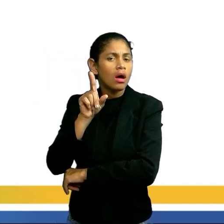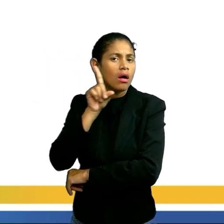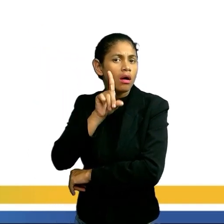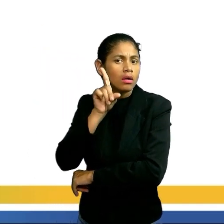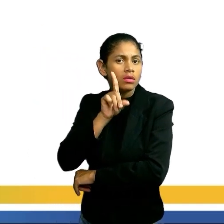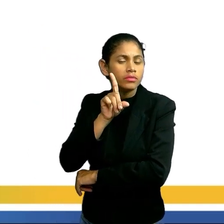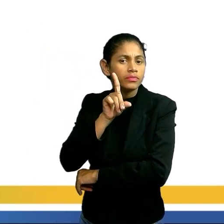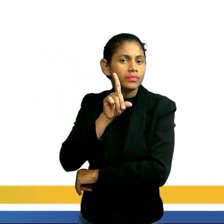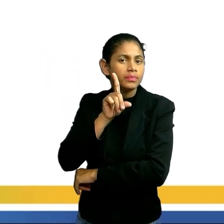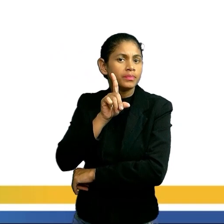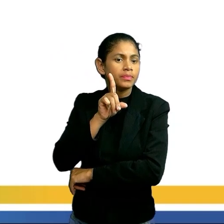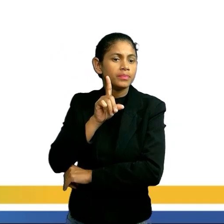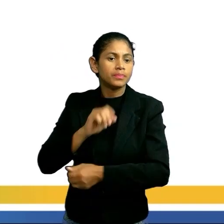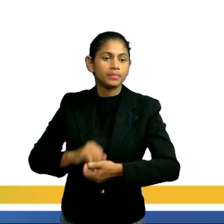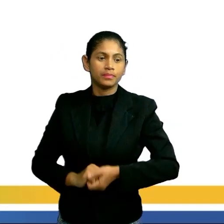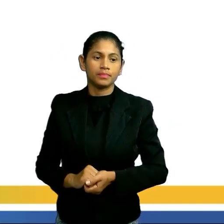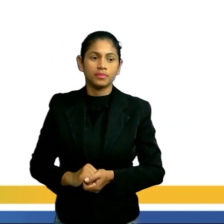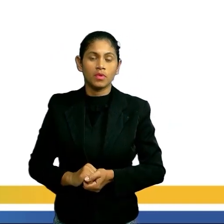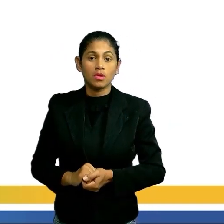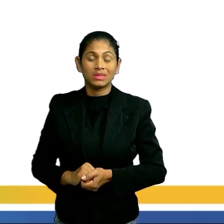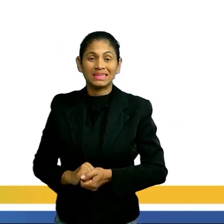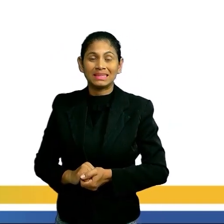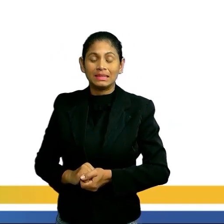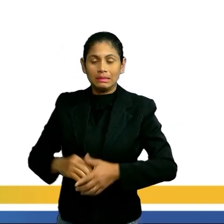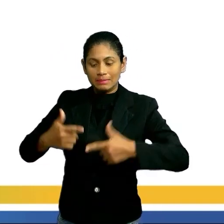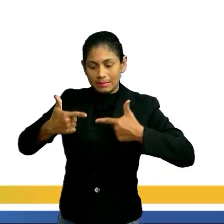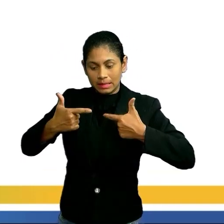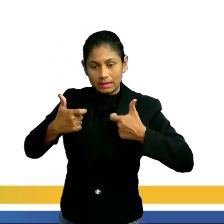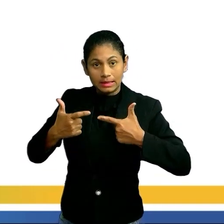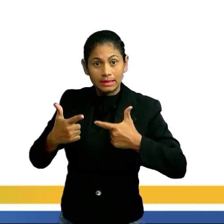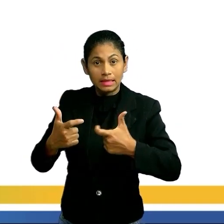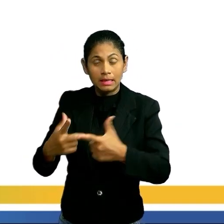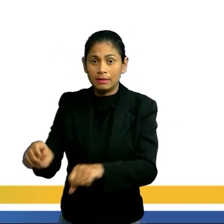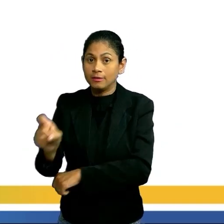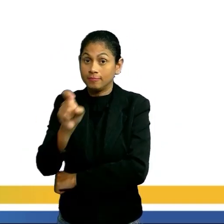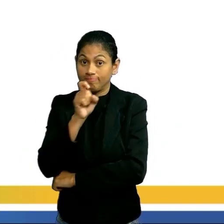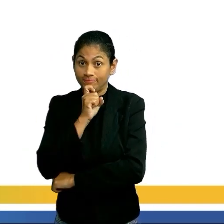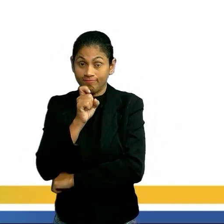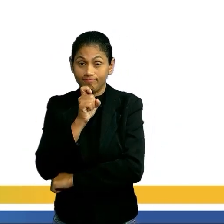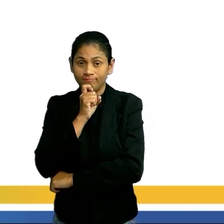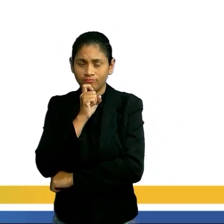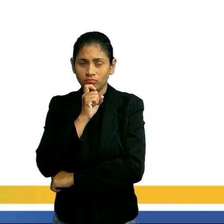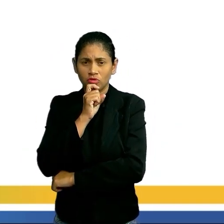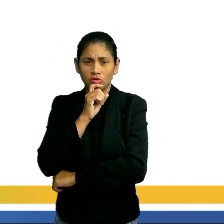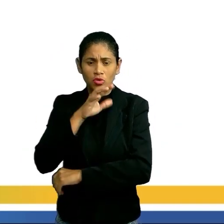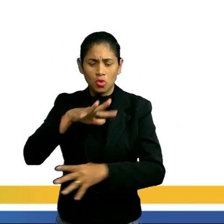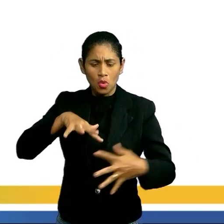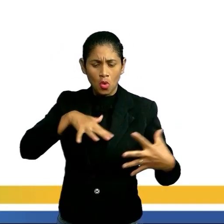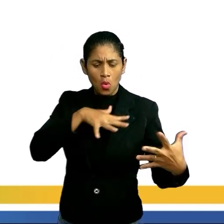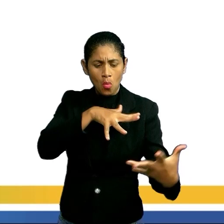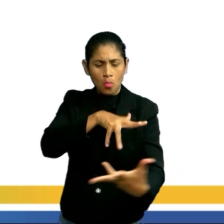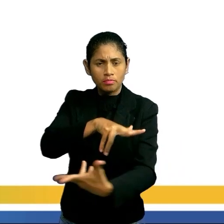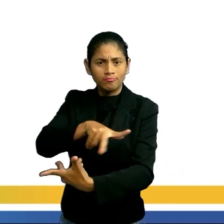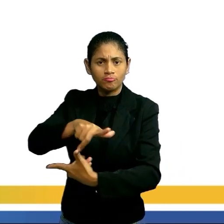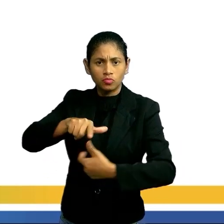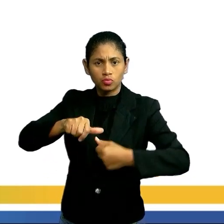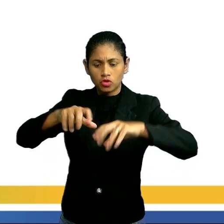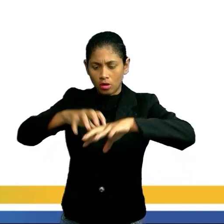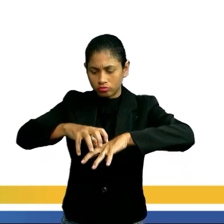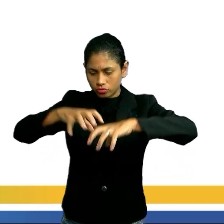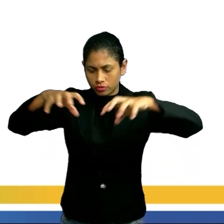aí? Uma coisa chamada Guerra Fria, né, a bipolarização do mundo. O mundo estava dividido entre